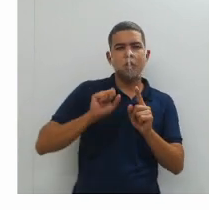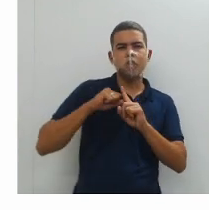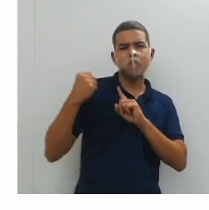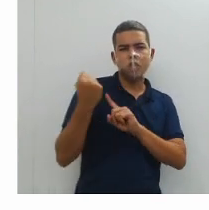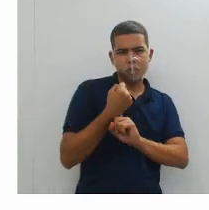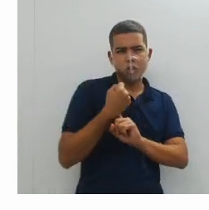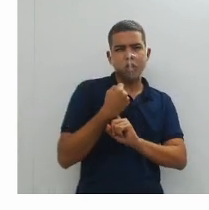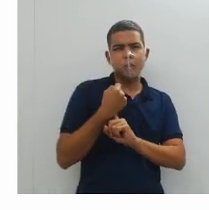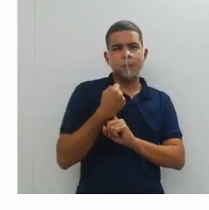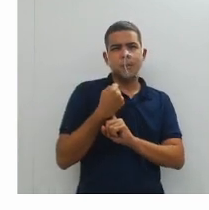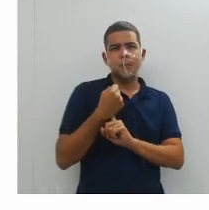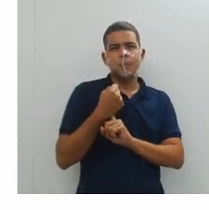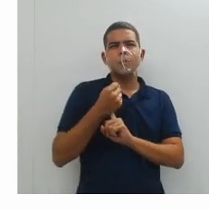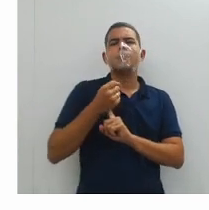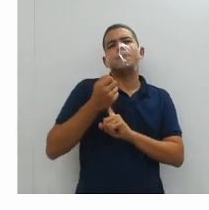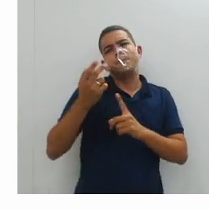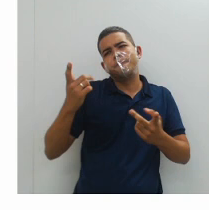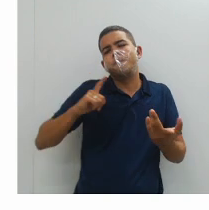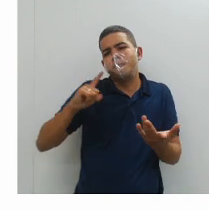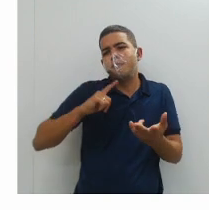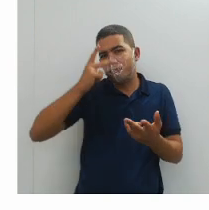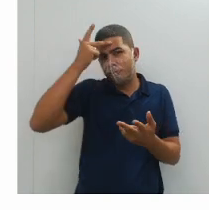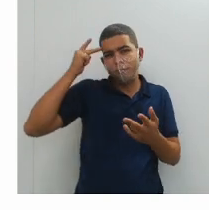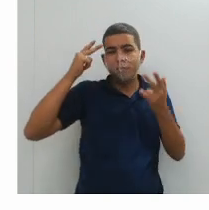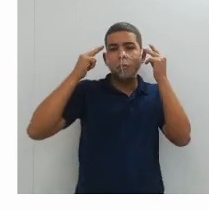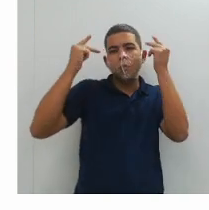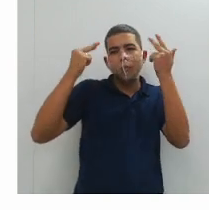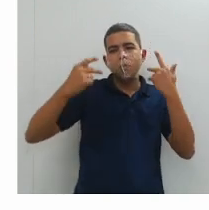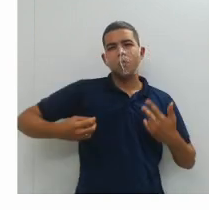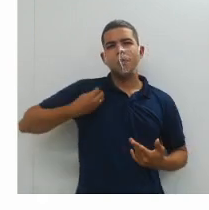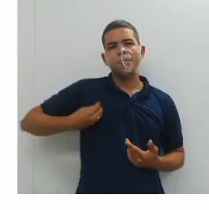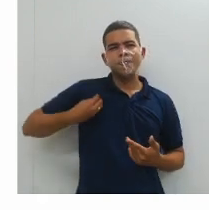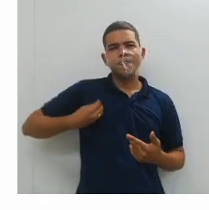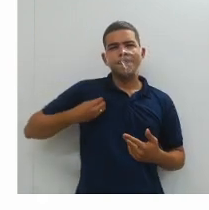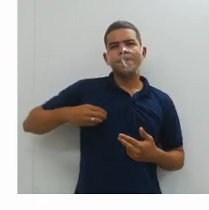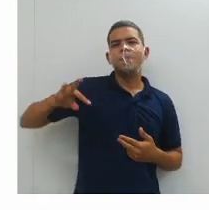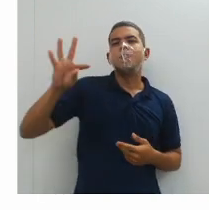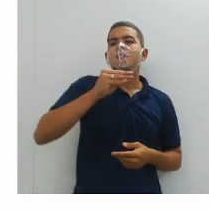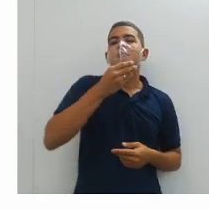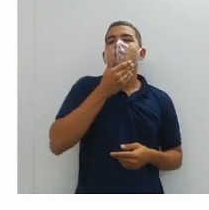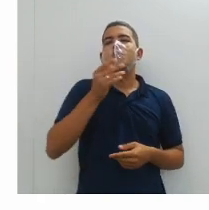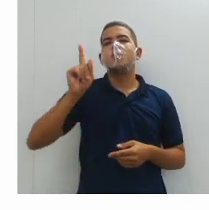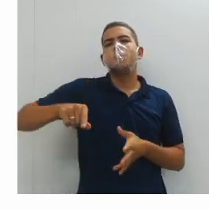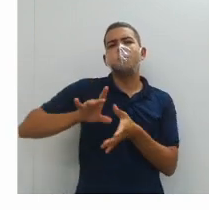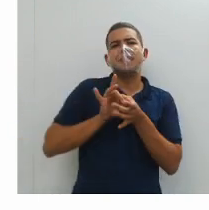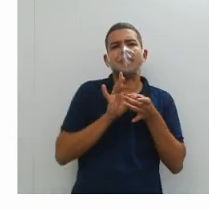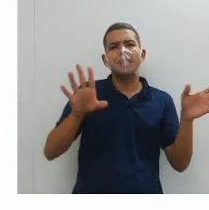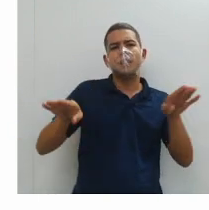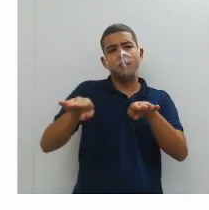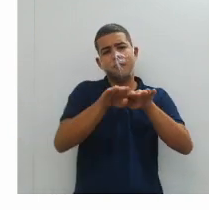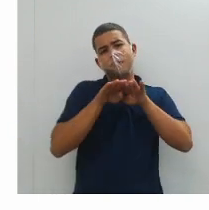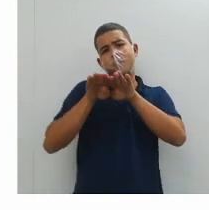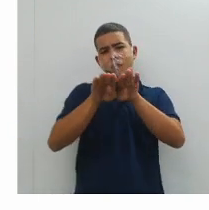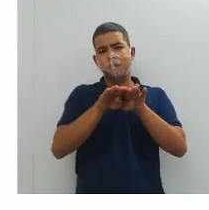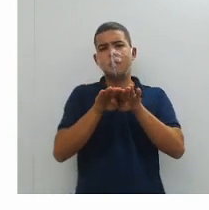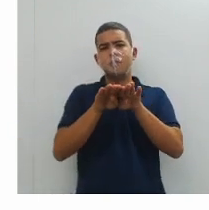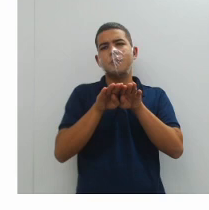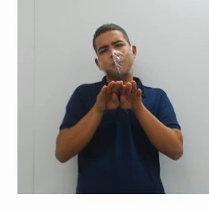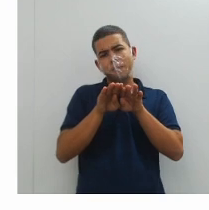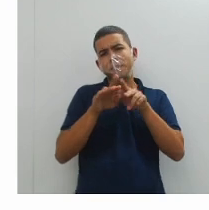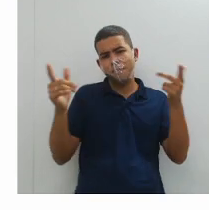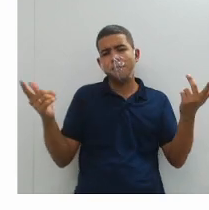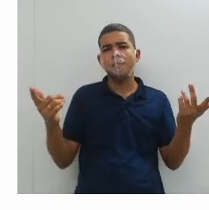seu estado de natureza, ele dizia, todo homem é livre e igual. Logo,